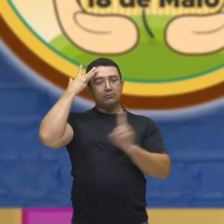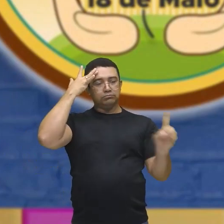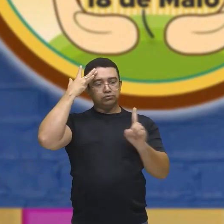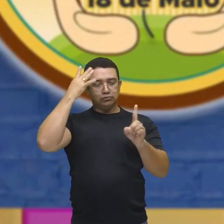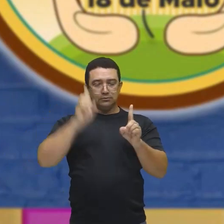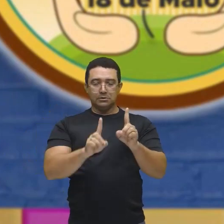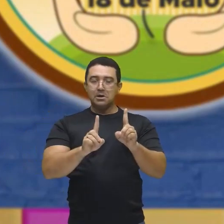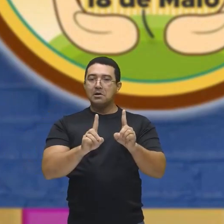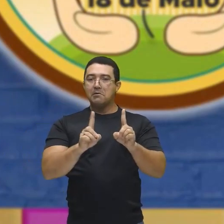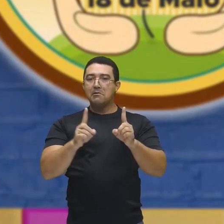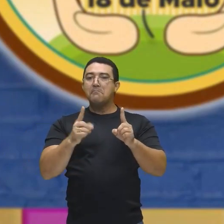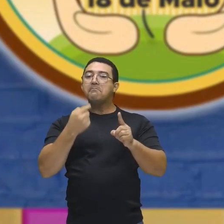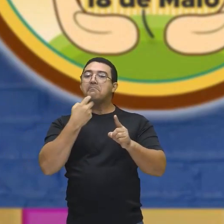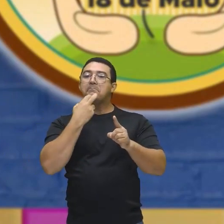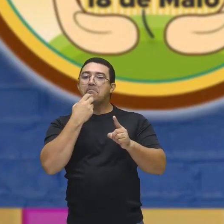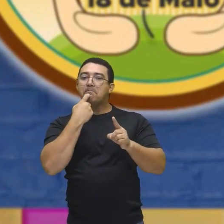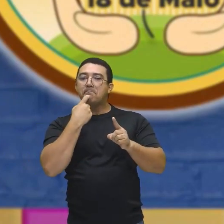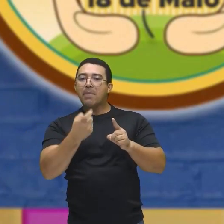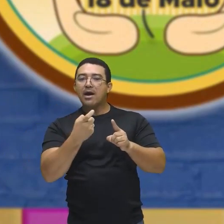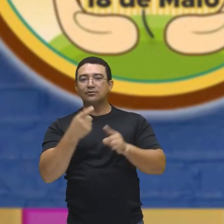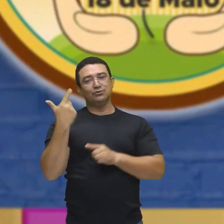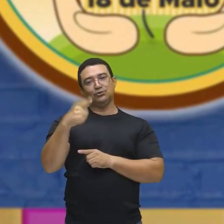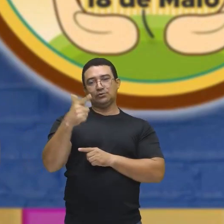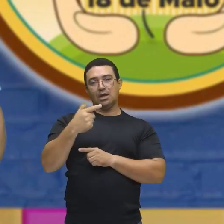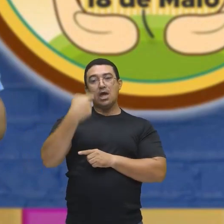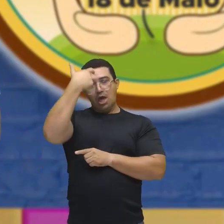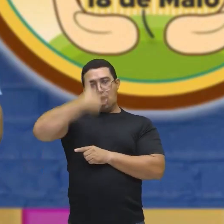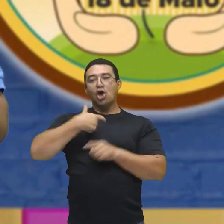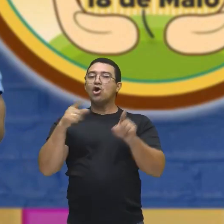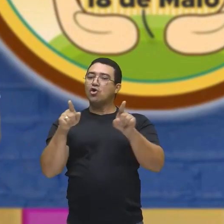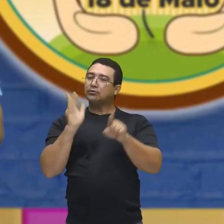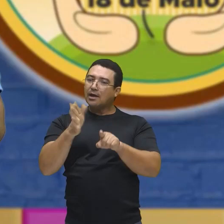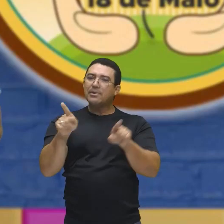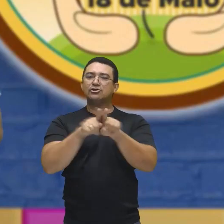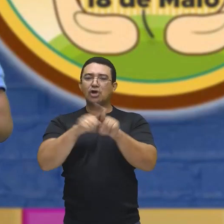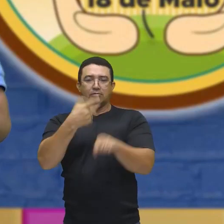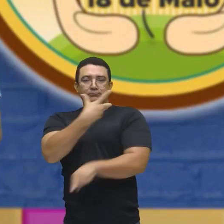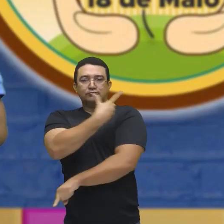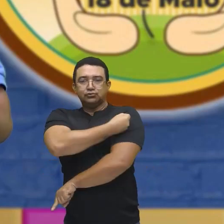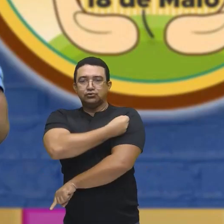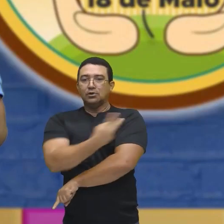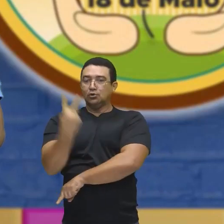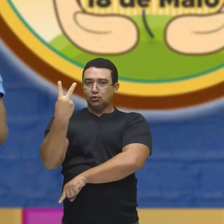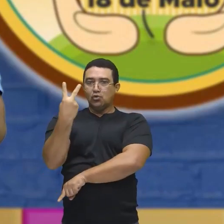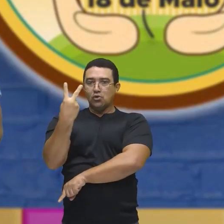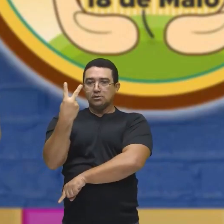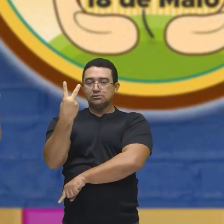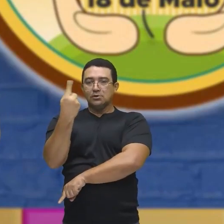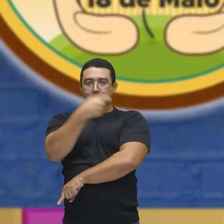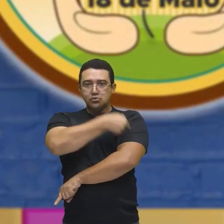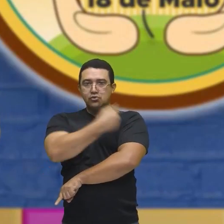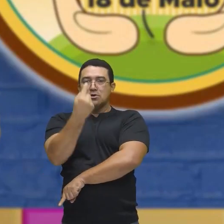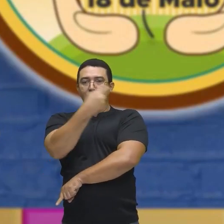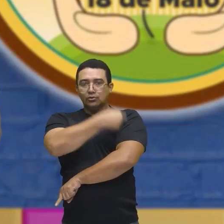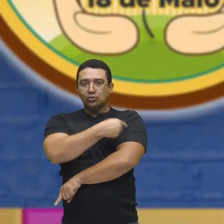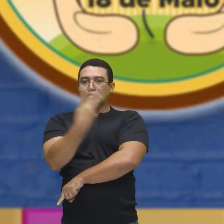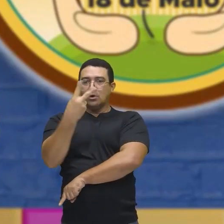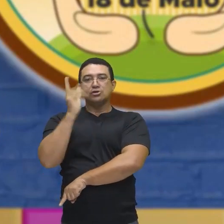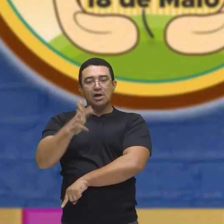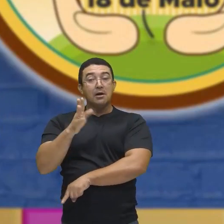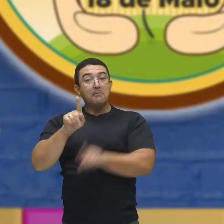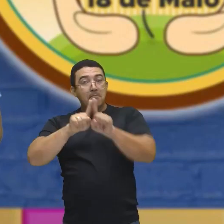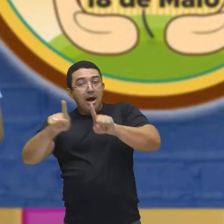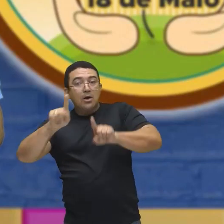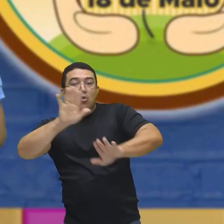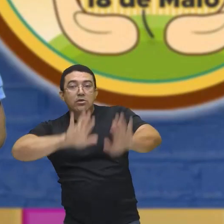as 2 doses da vacina, né? Mas mesmo assim a professora Lúcia continua com os mesmos cuidados. Isso também